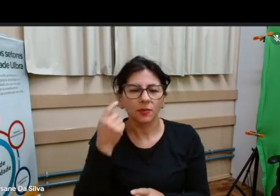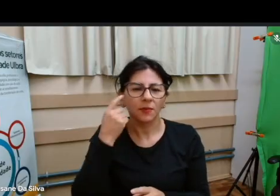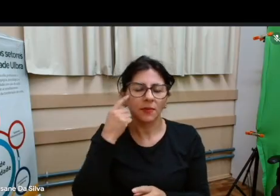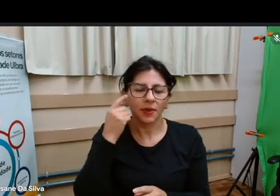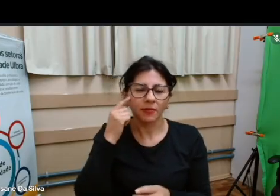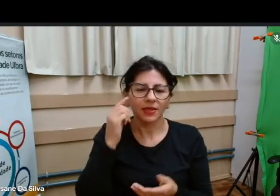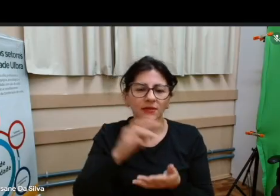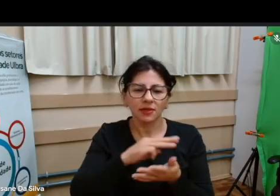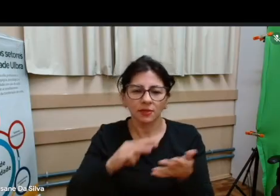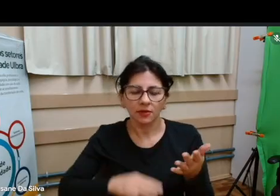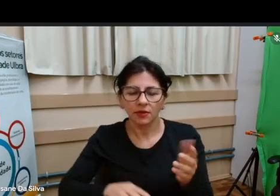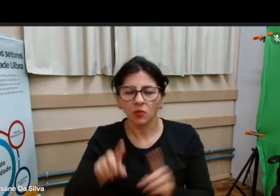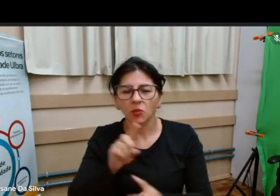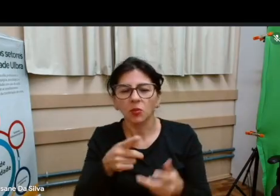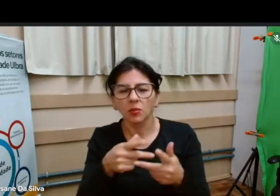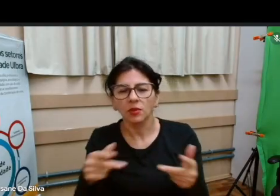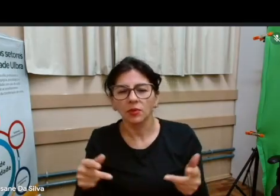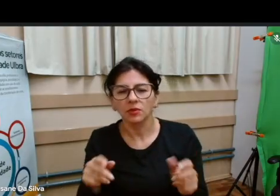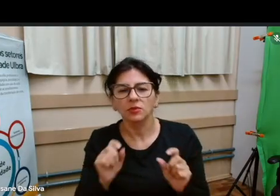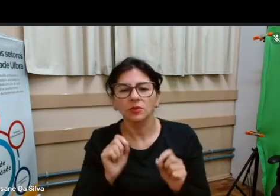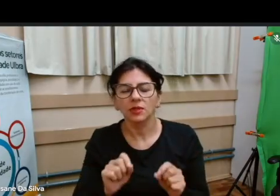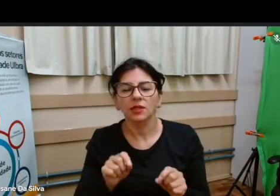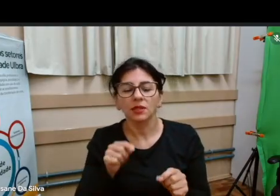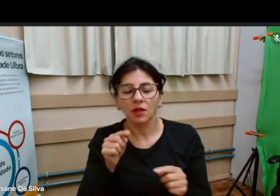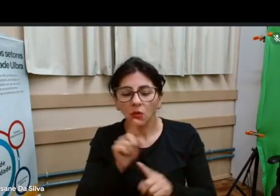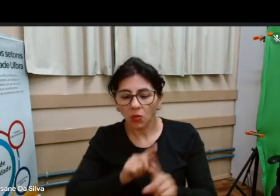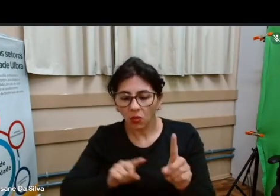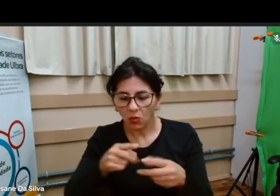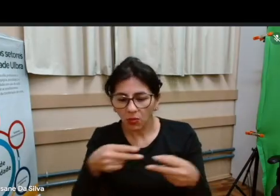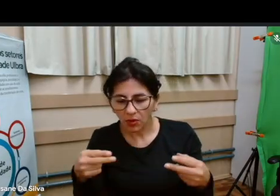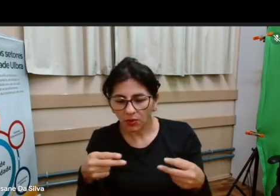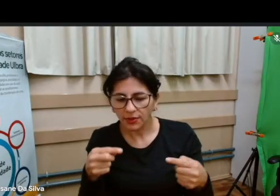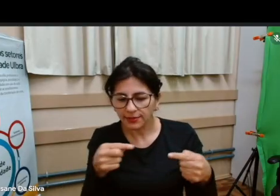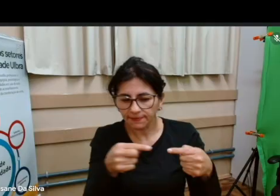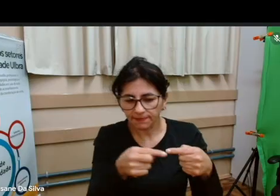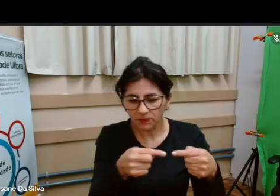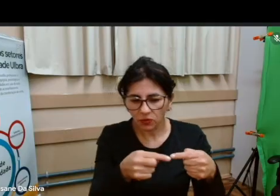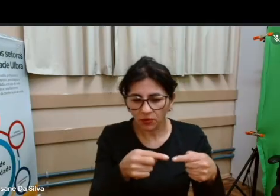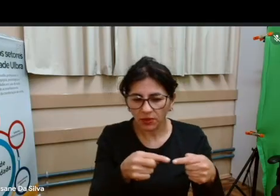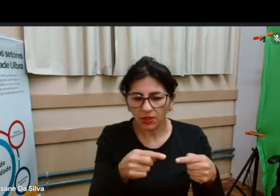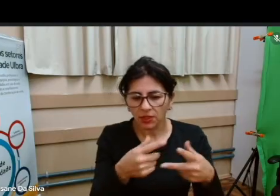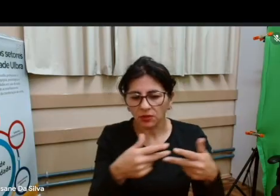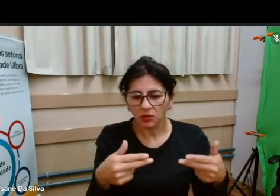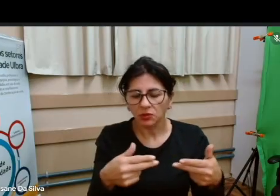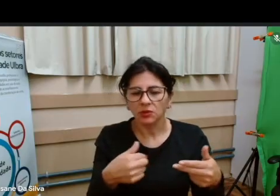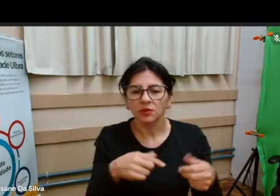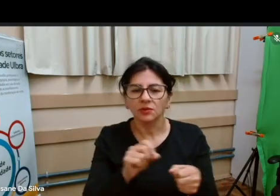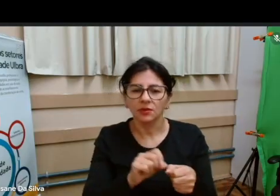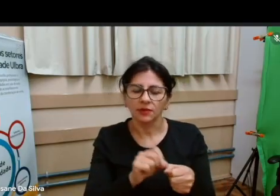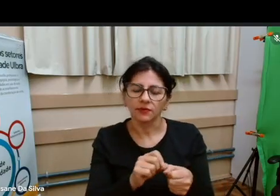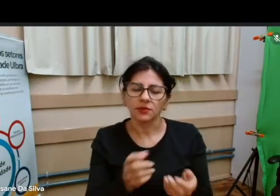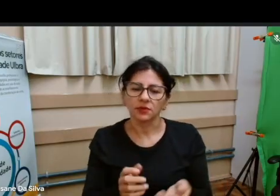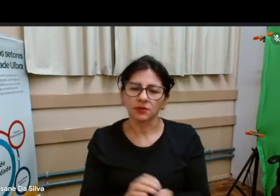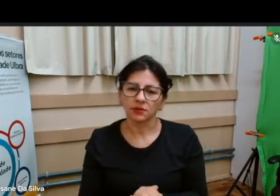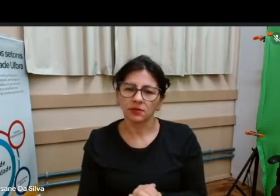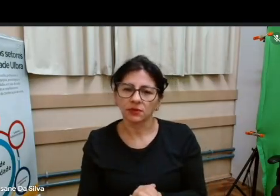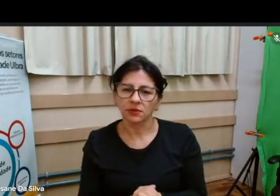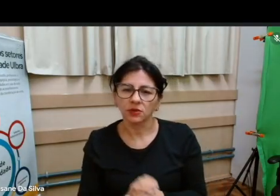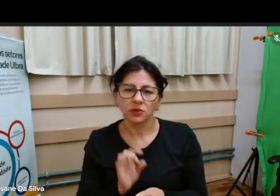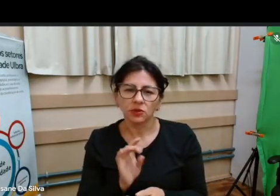algo que realmente se alinhasse ao que eu tava problematizando e só para terminar esse